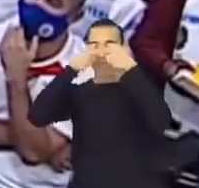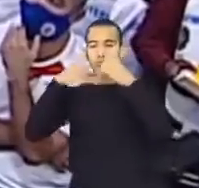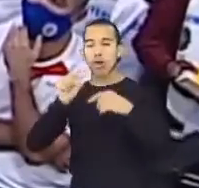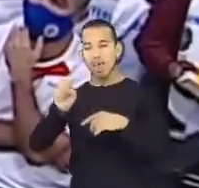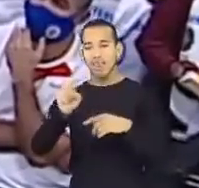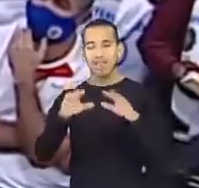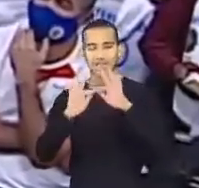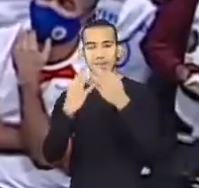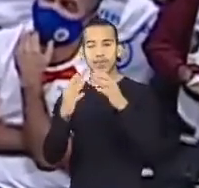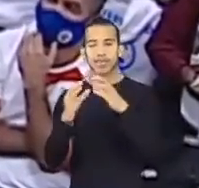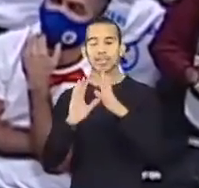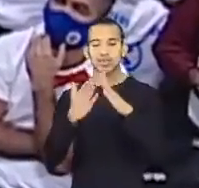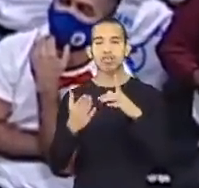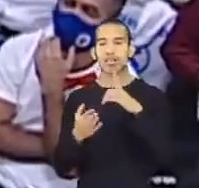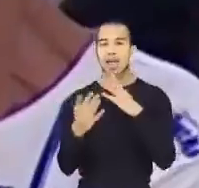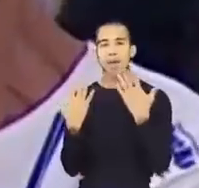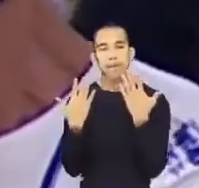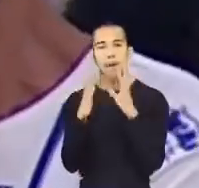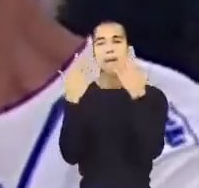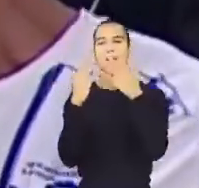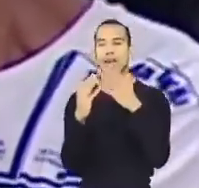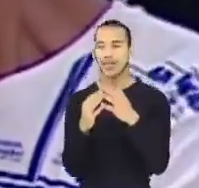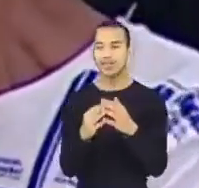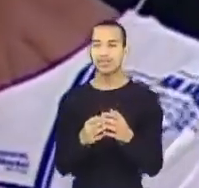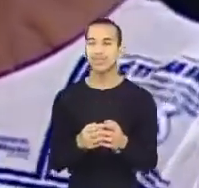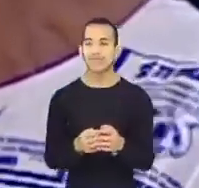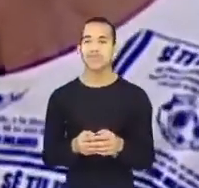ali, já estão comemorando.